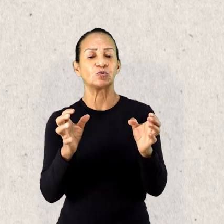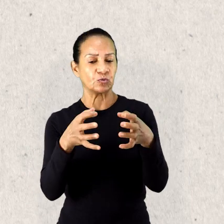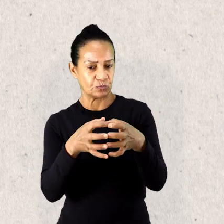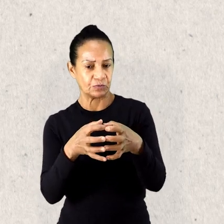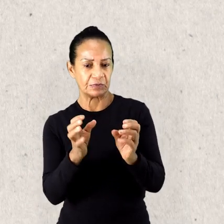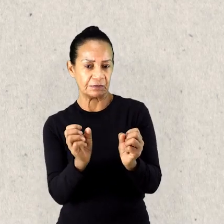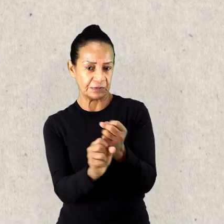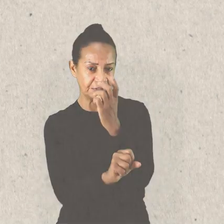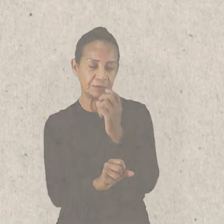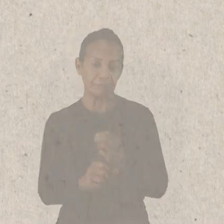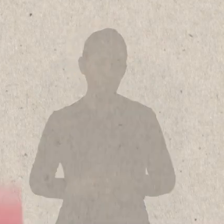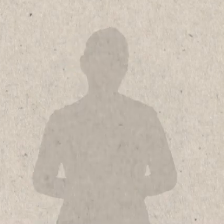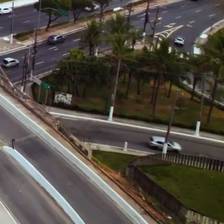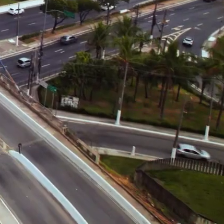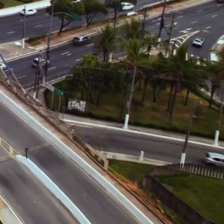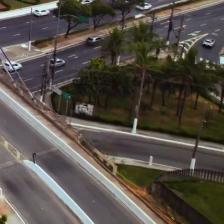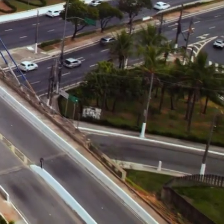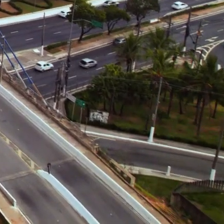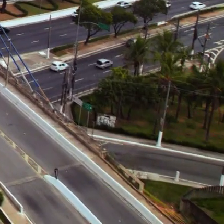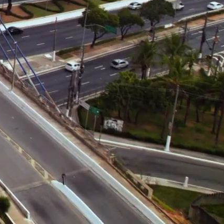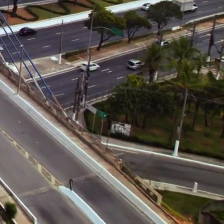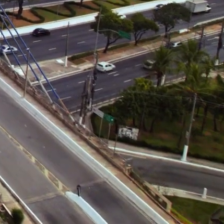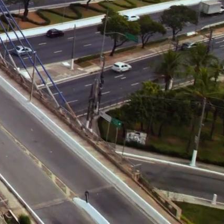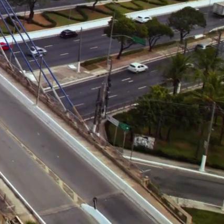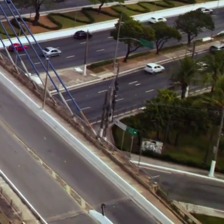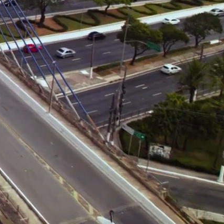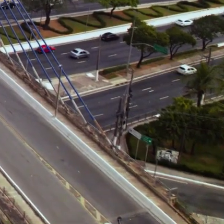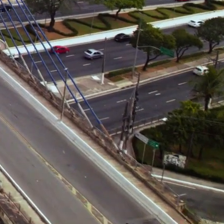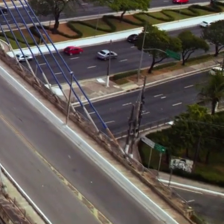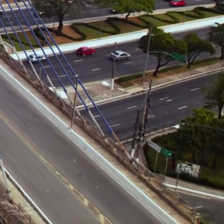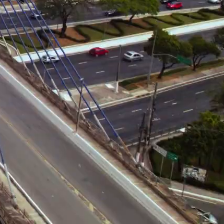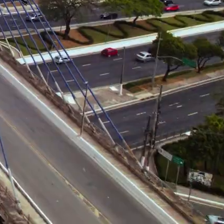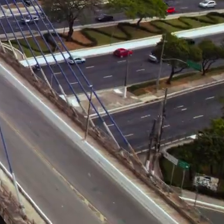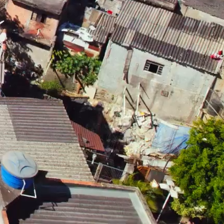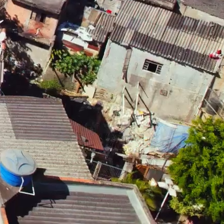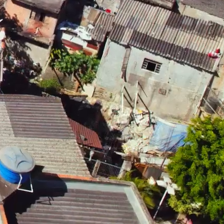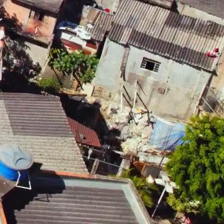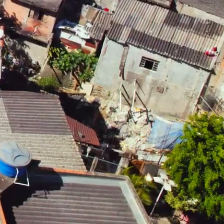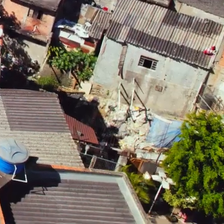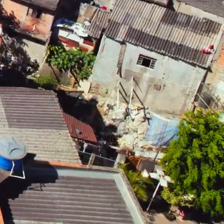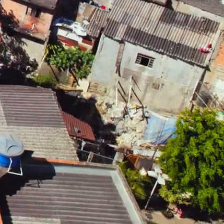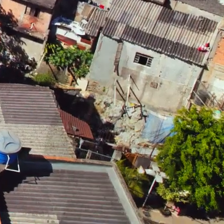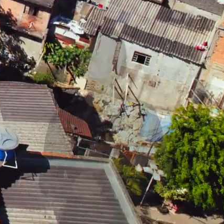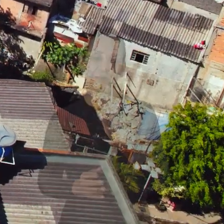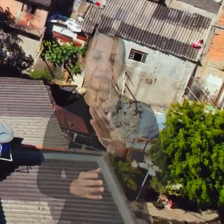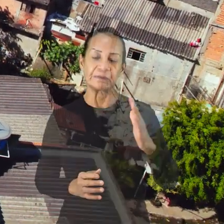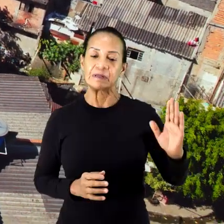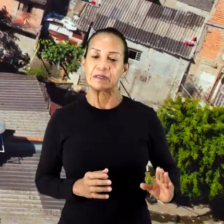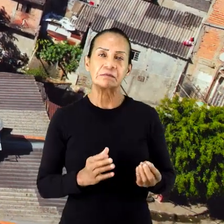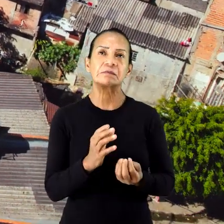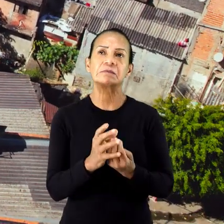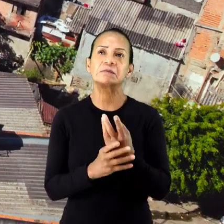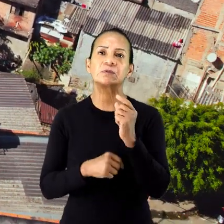Lado, Zona Leste SP. Prédios ao fundo, algumas árvores, viadutos e ruas com carros passando, casas humildes. O Lado a